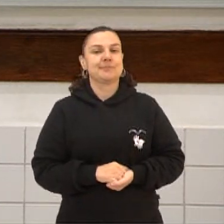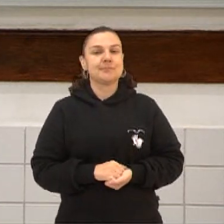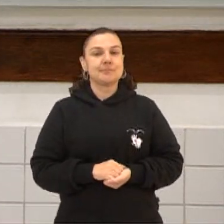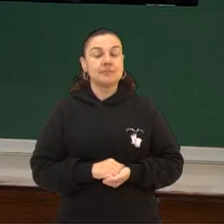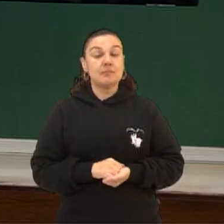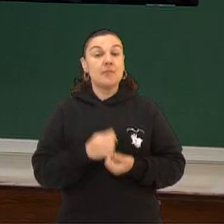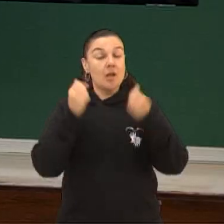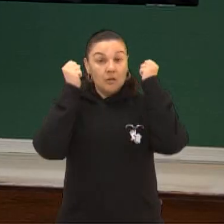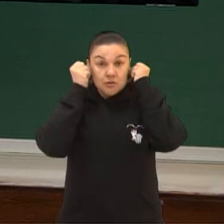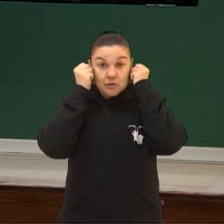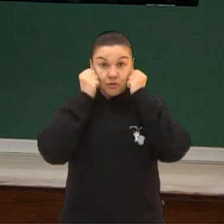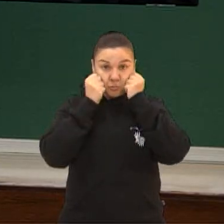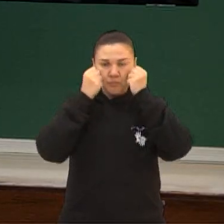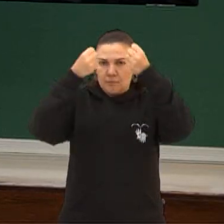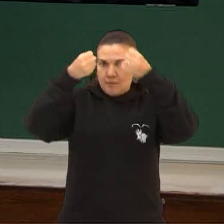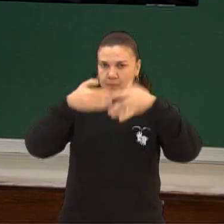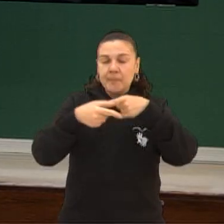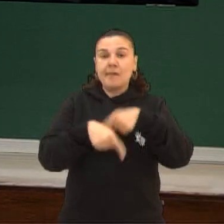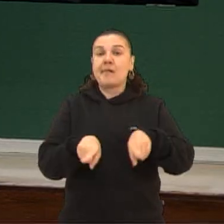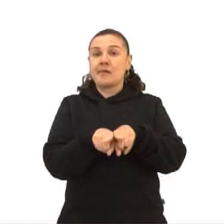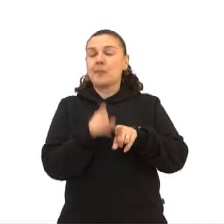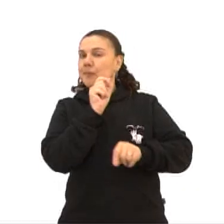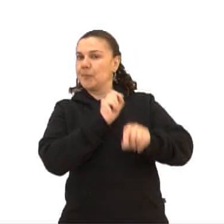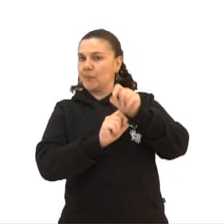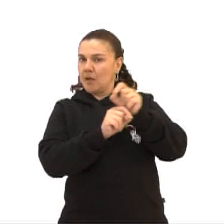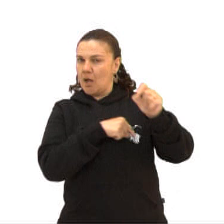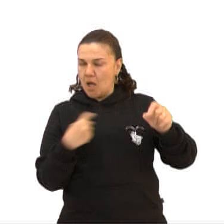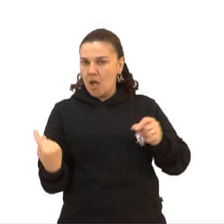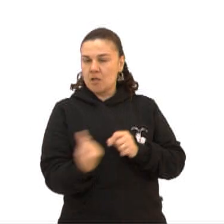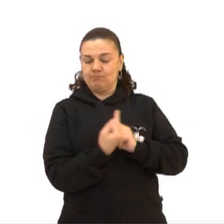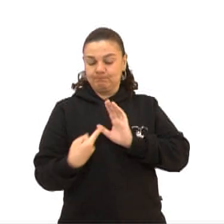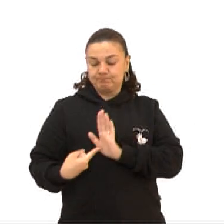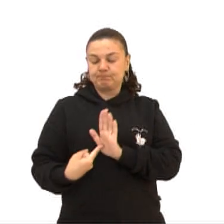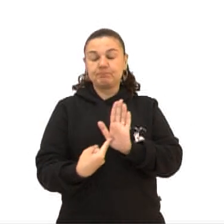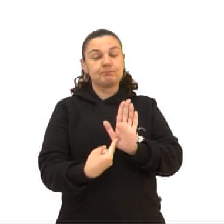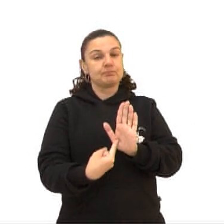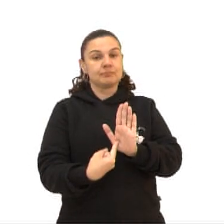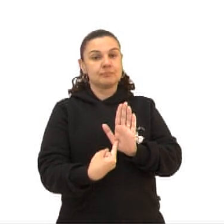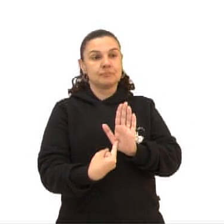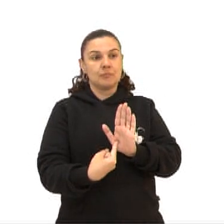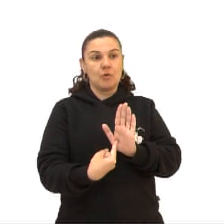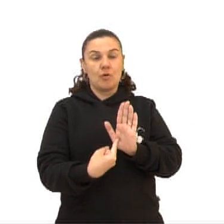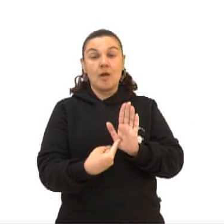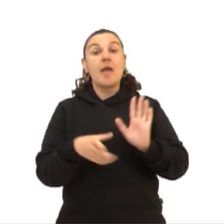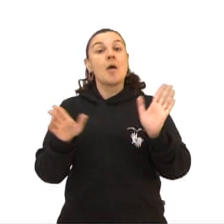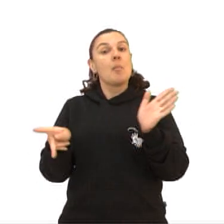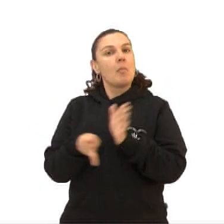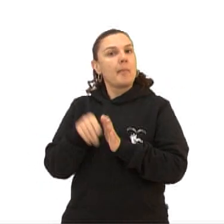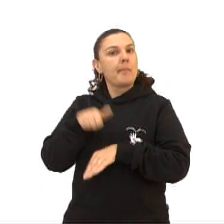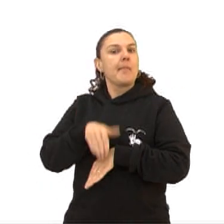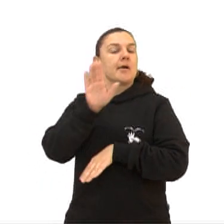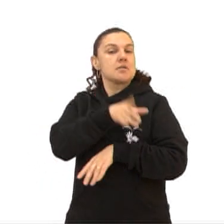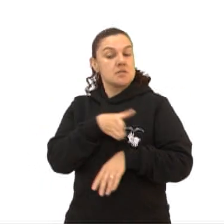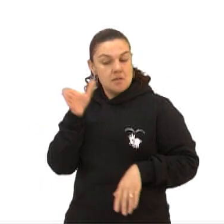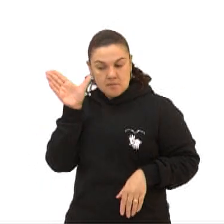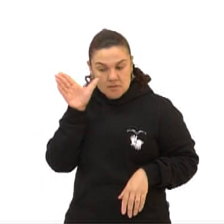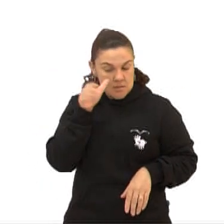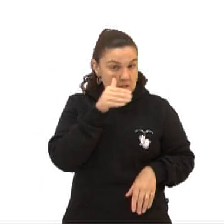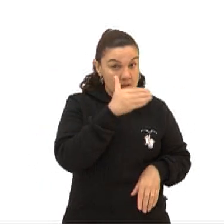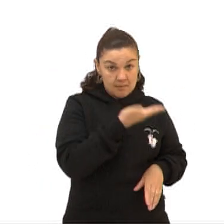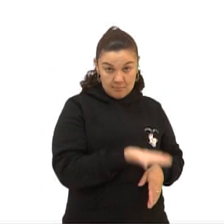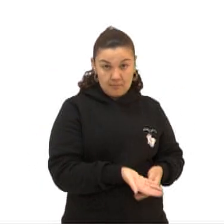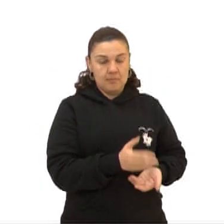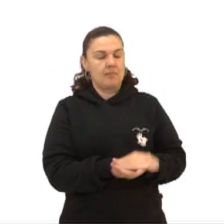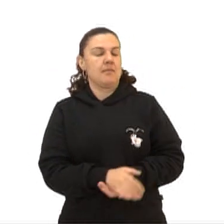E o Schopenhauer vai afirmar que, geralmente, as nossas representações estão voltadas para os nossos interesses. Então, ele vai dizer,